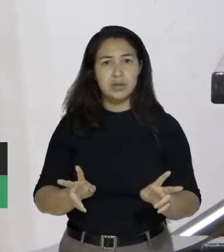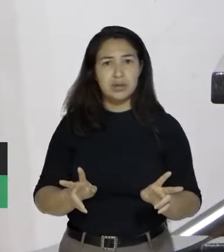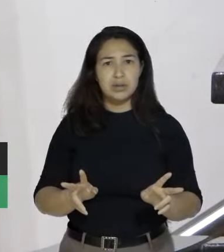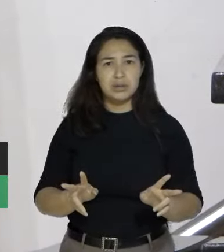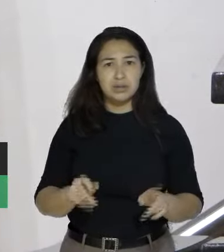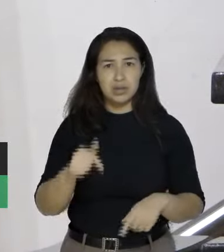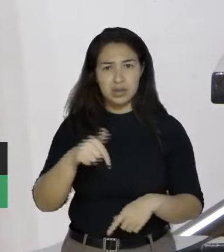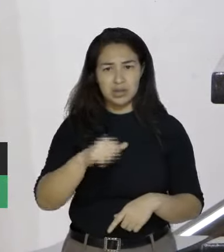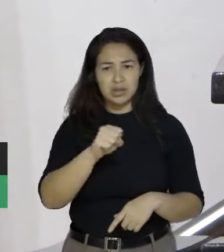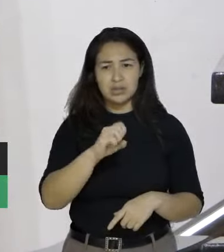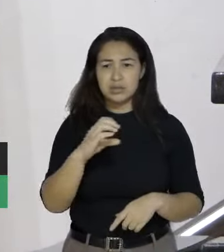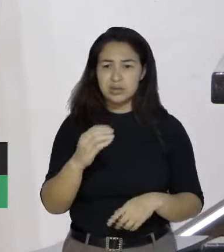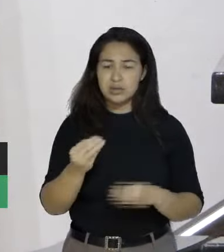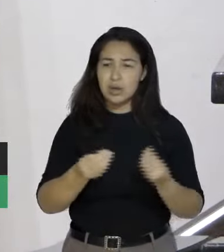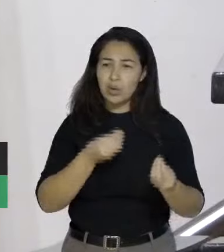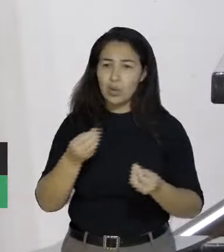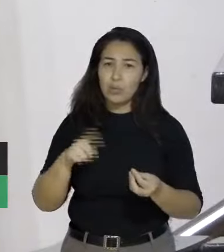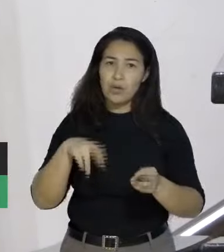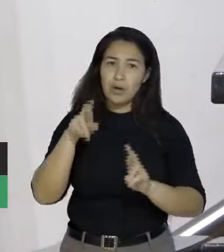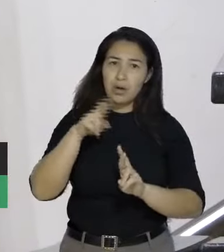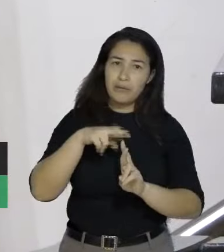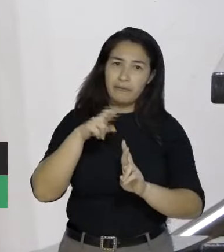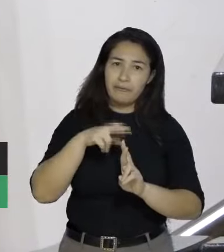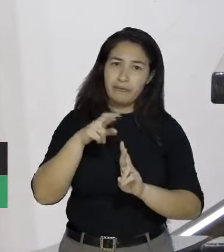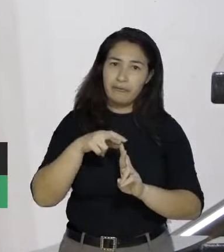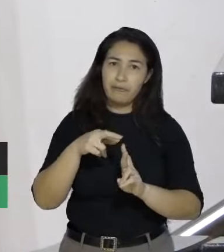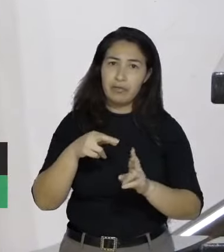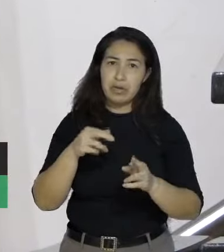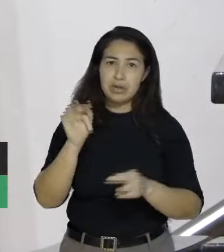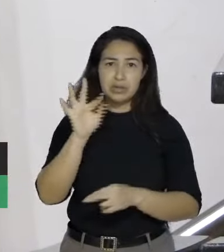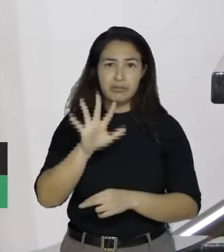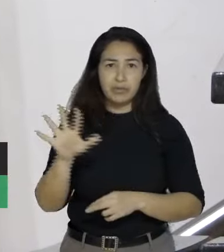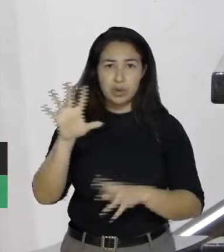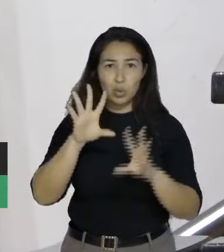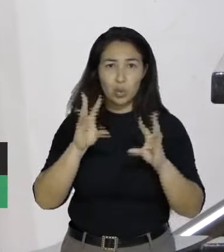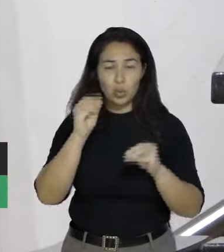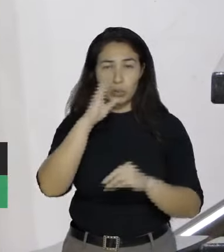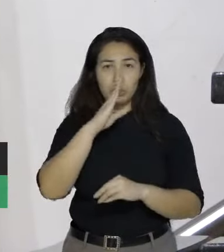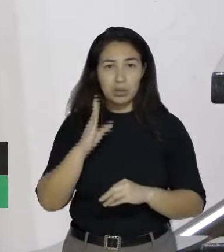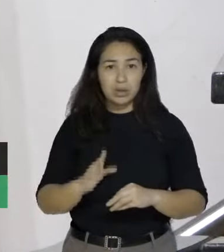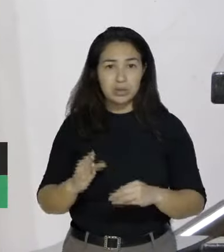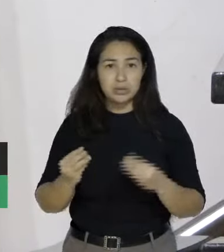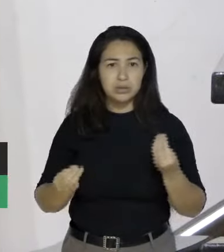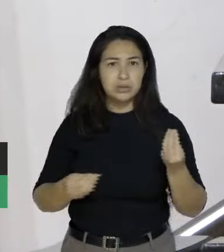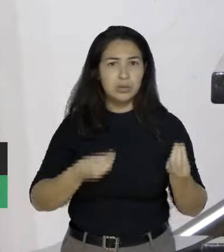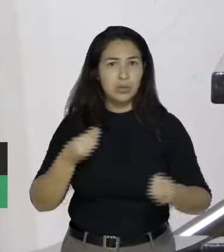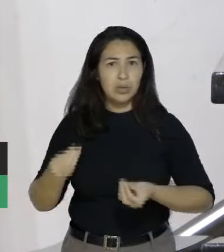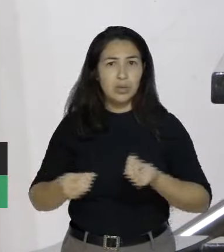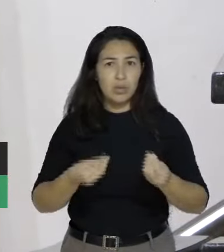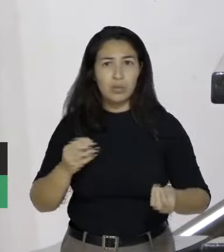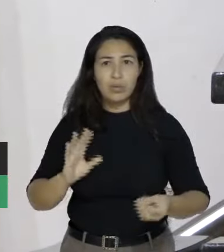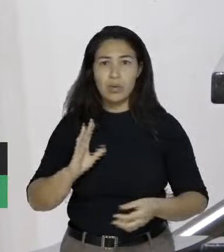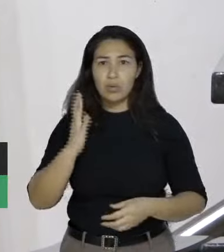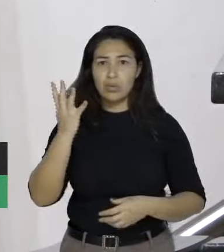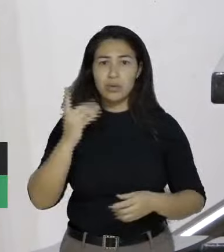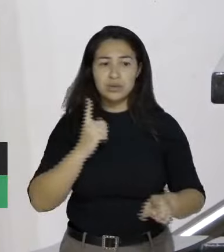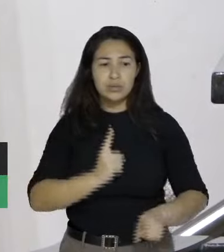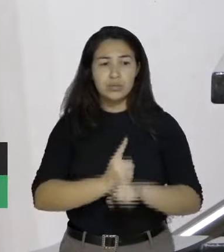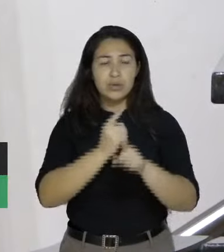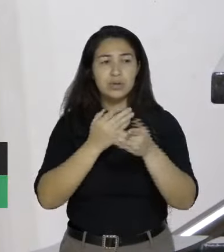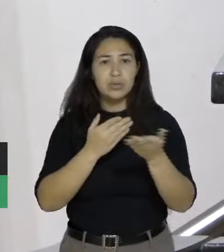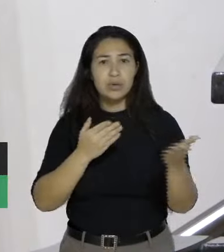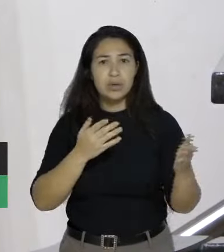um estado que é referência na nossa Federação no Brasil e acontece encontrar nossos hospitais